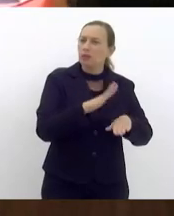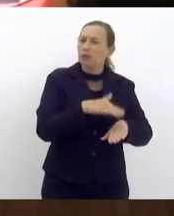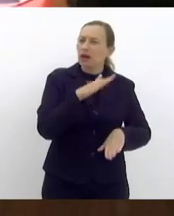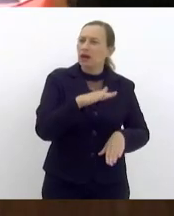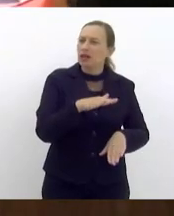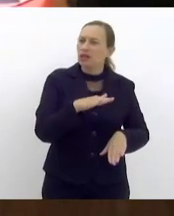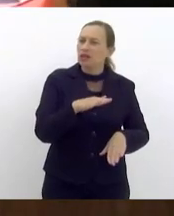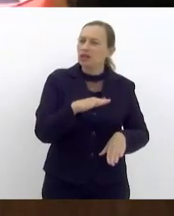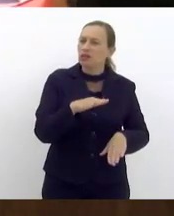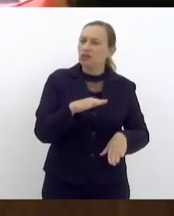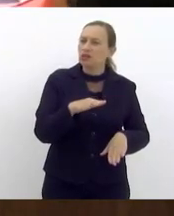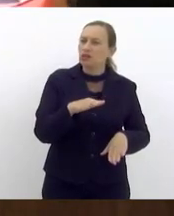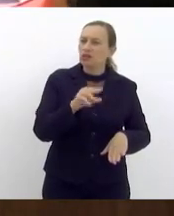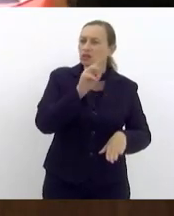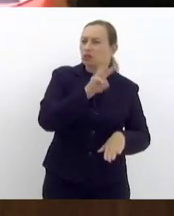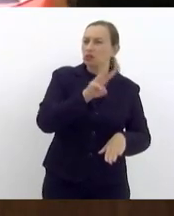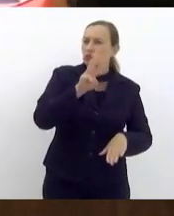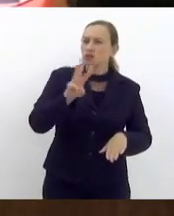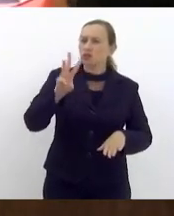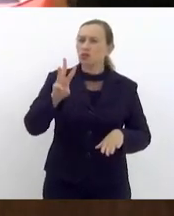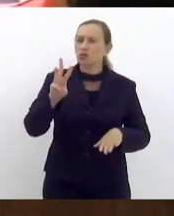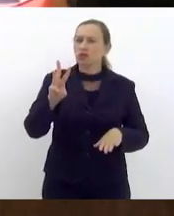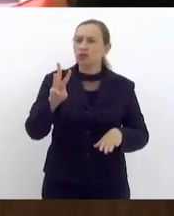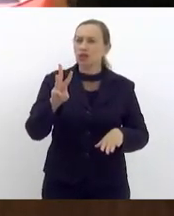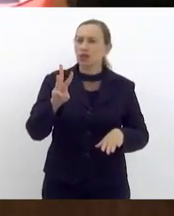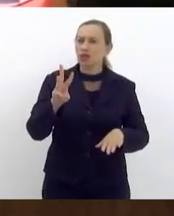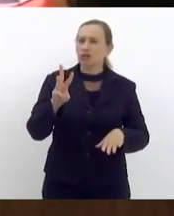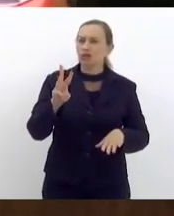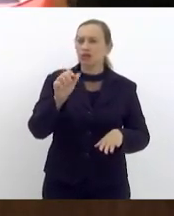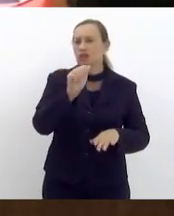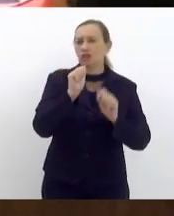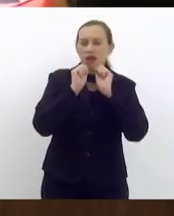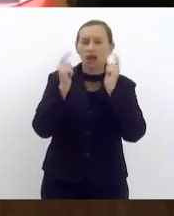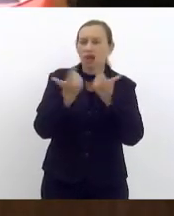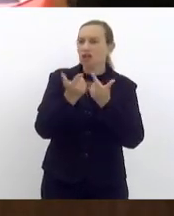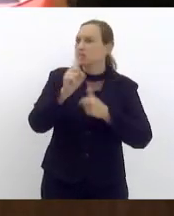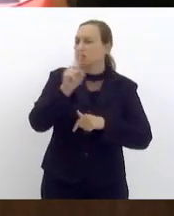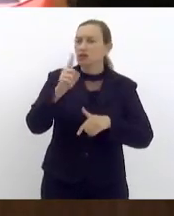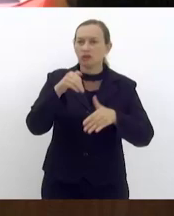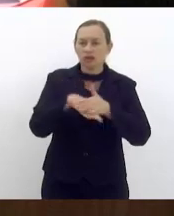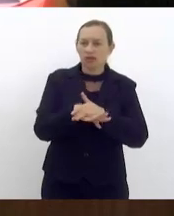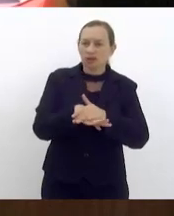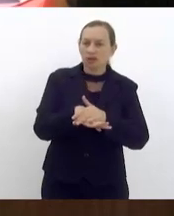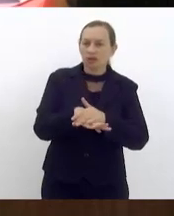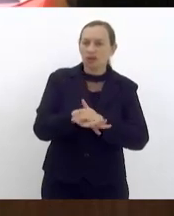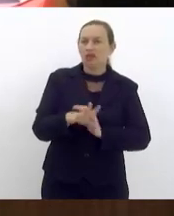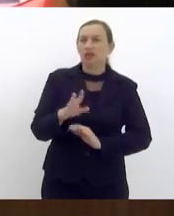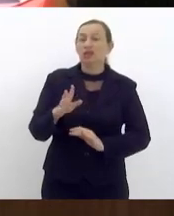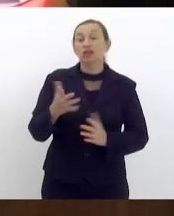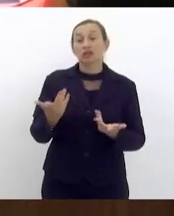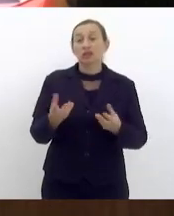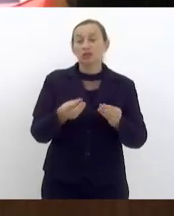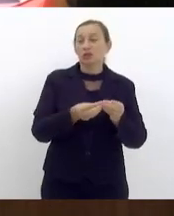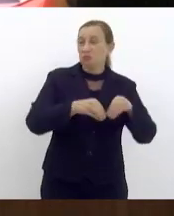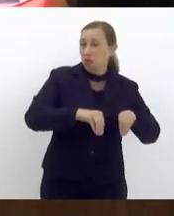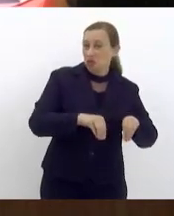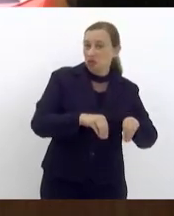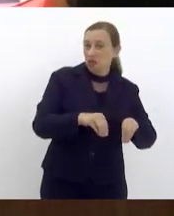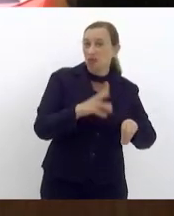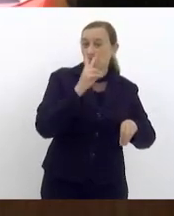sítio da alerj que é um outro sistema não foi arquivado e é isso tem gerado pareceres pela prejudicabilidade